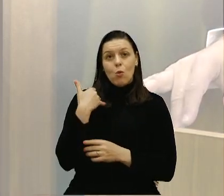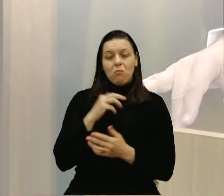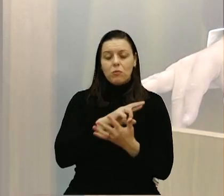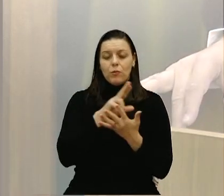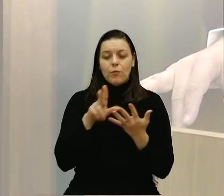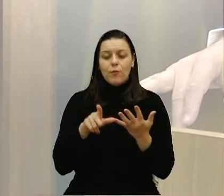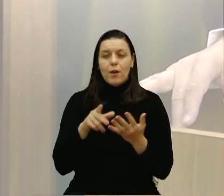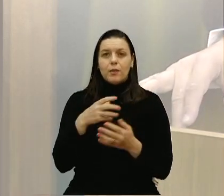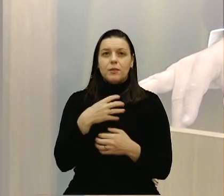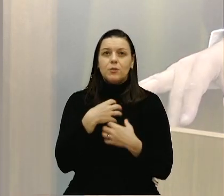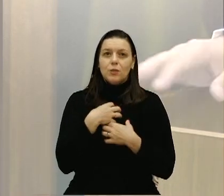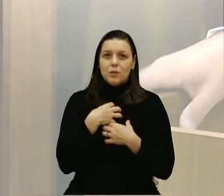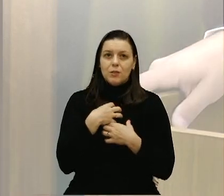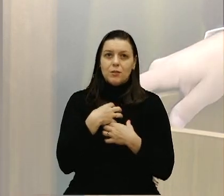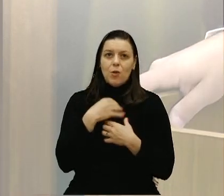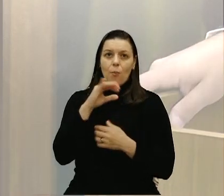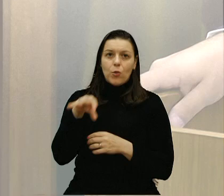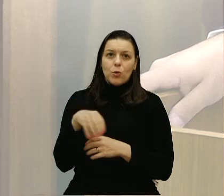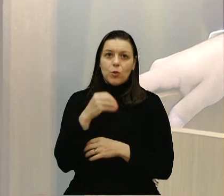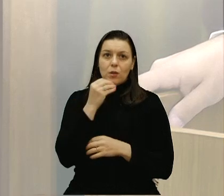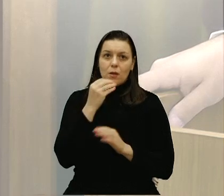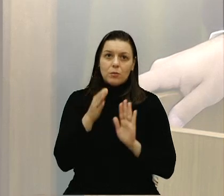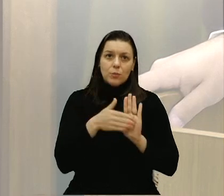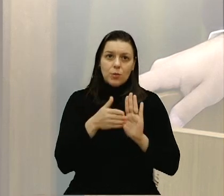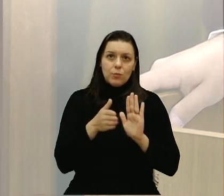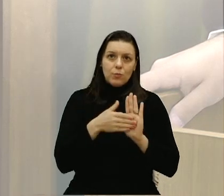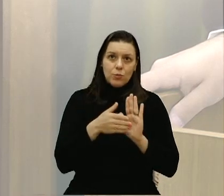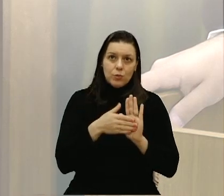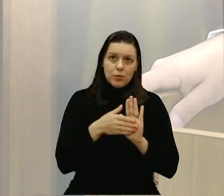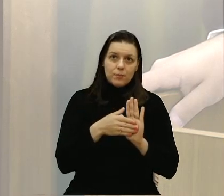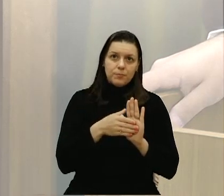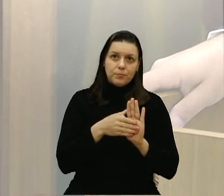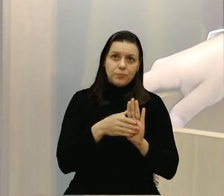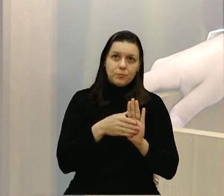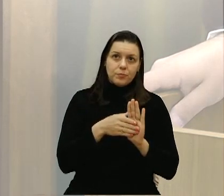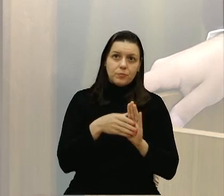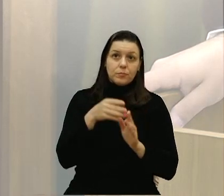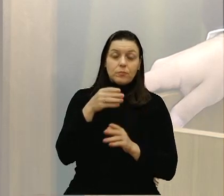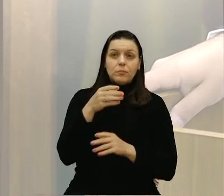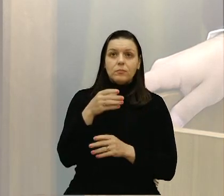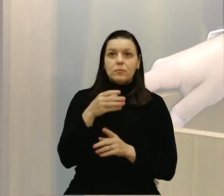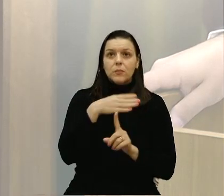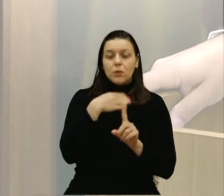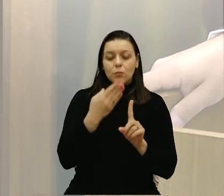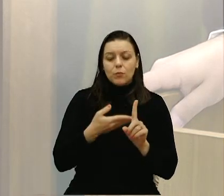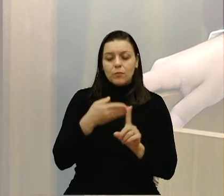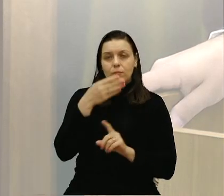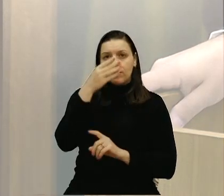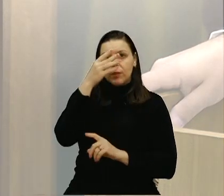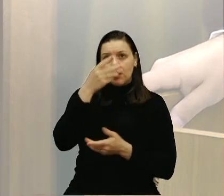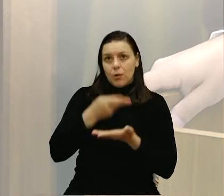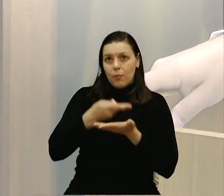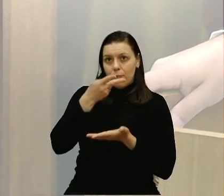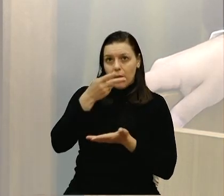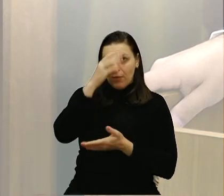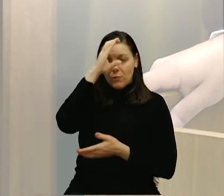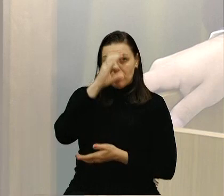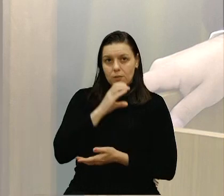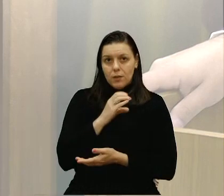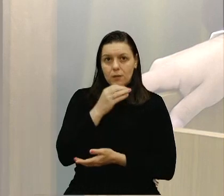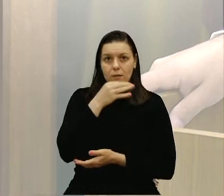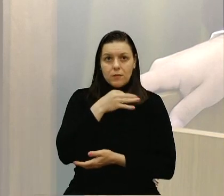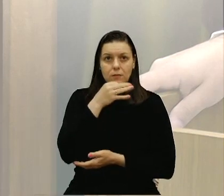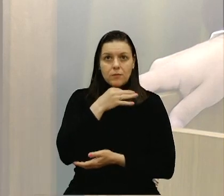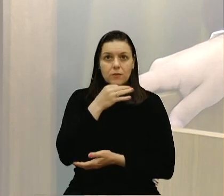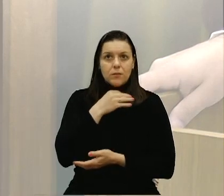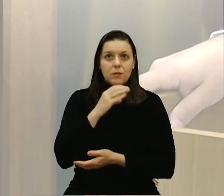em ter a oportunidade de propor a outorga do título de cidadã emérita de Caxias do Sul à